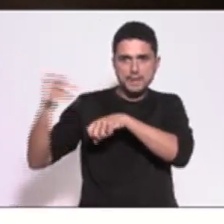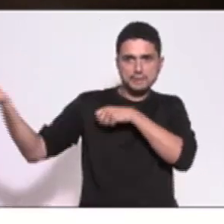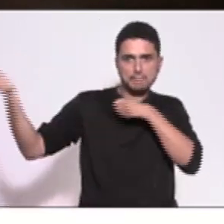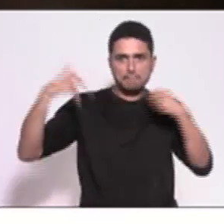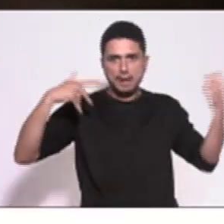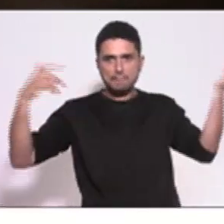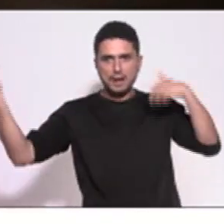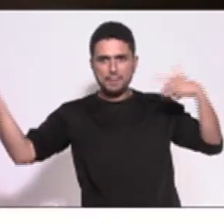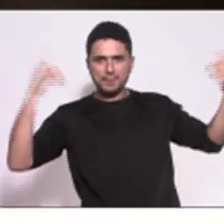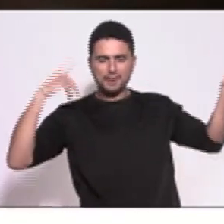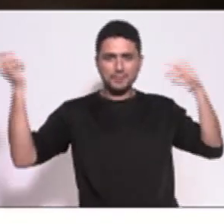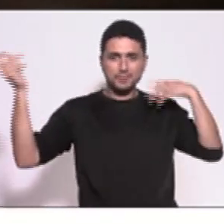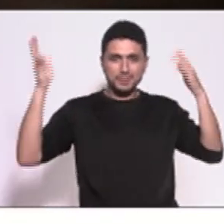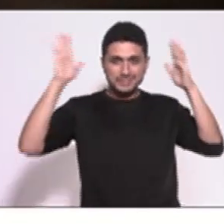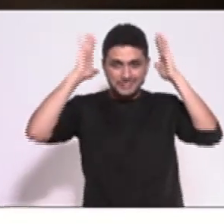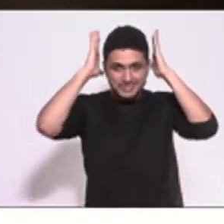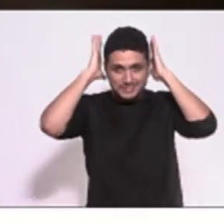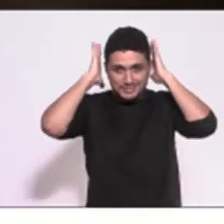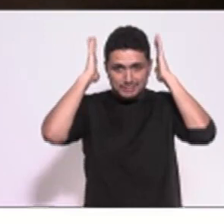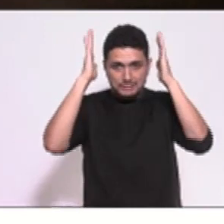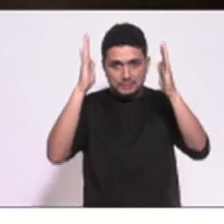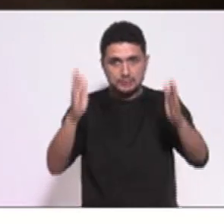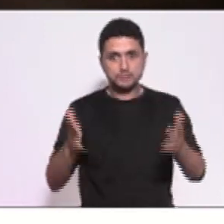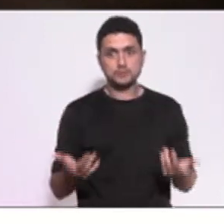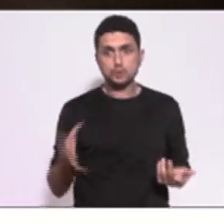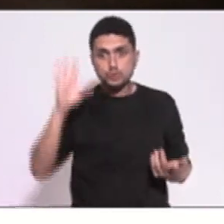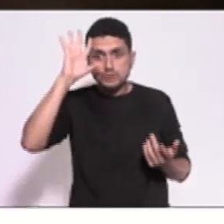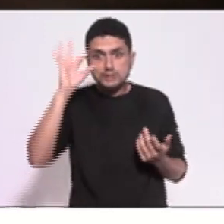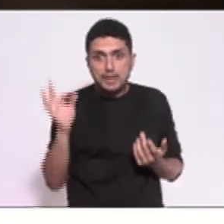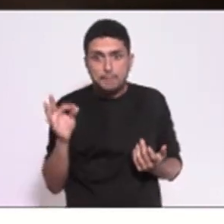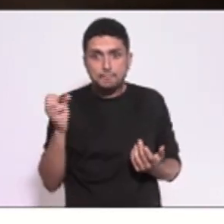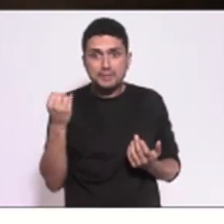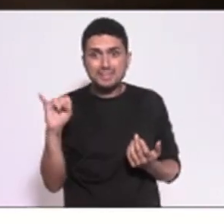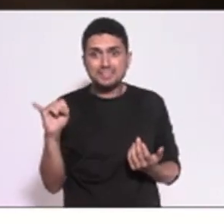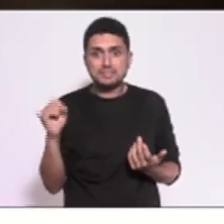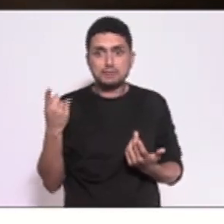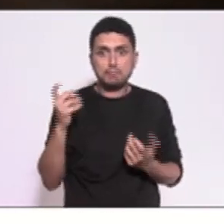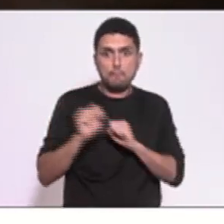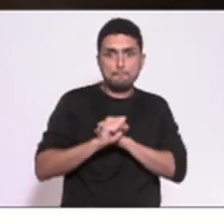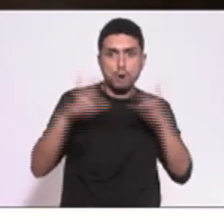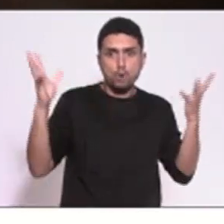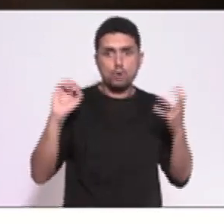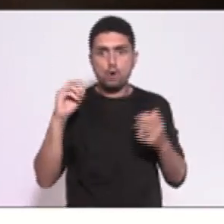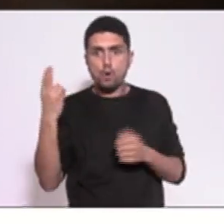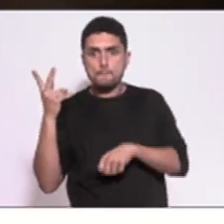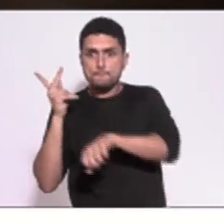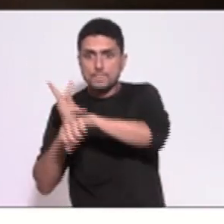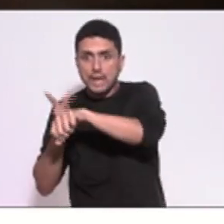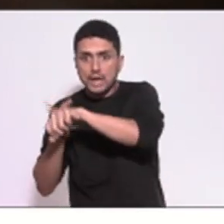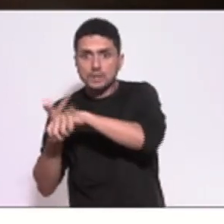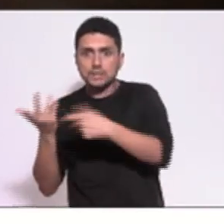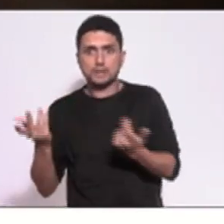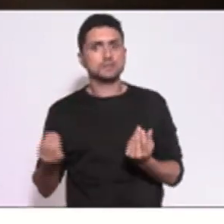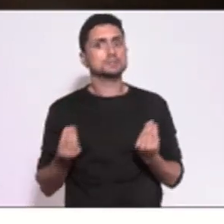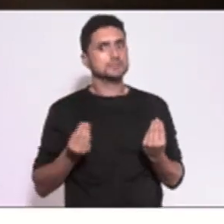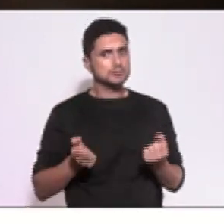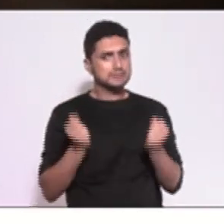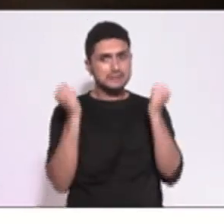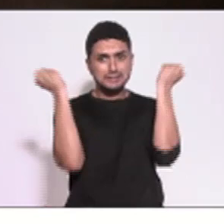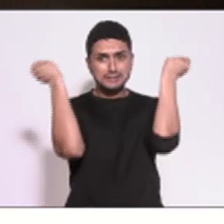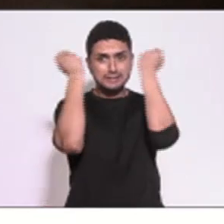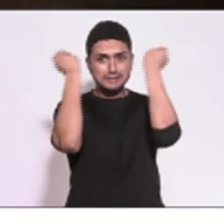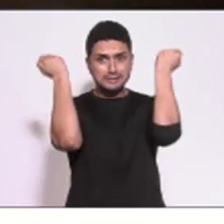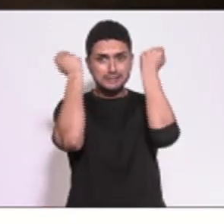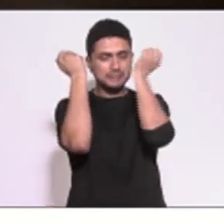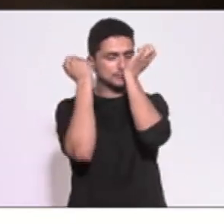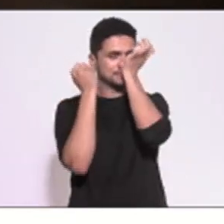se aquelas pedras eram pedras ou eram bombas, a tensão, o estresse dos soldados. Entramos na faixa de Gaza e fomos